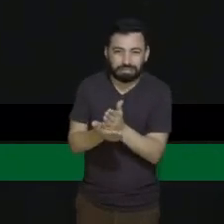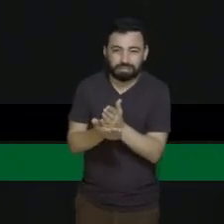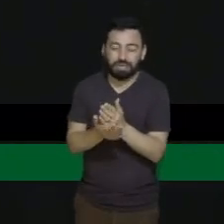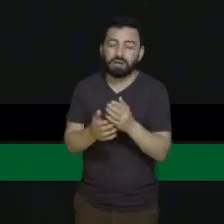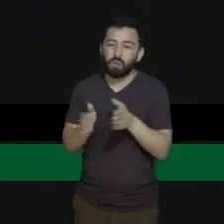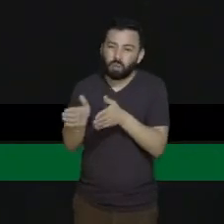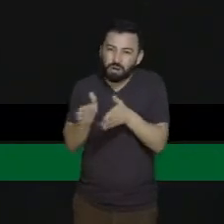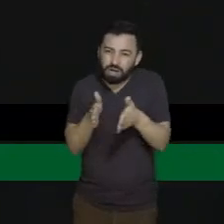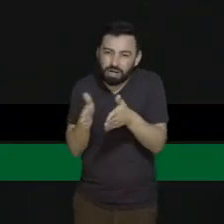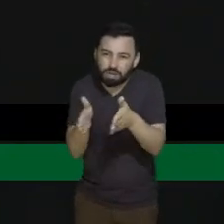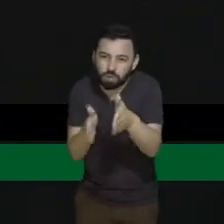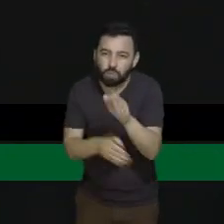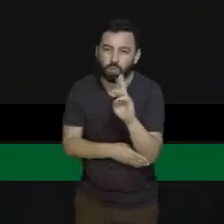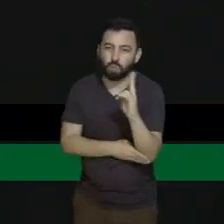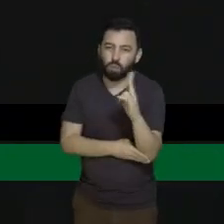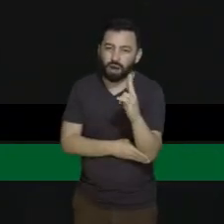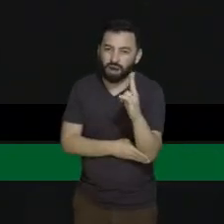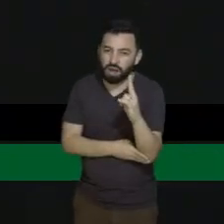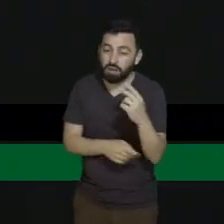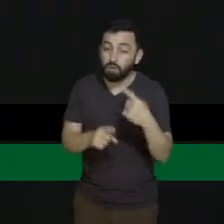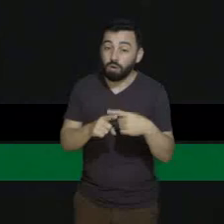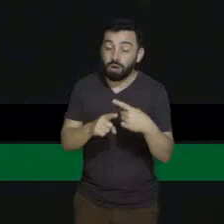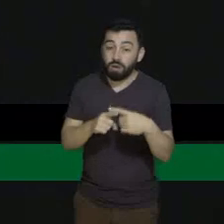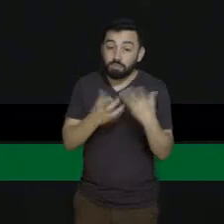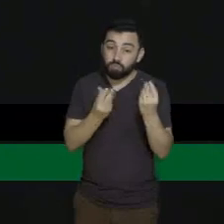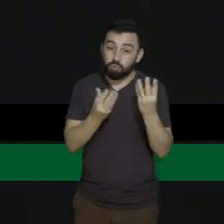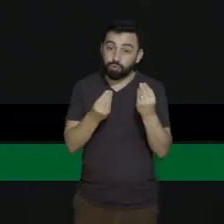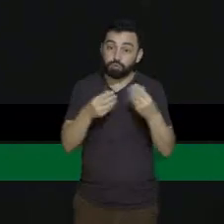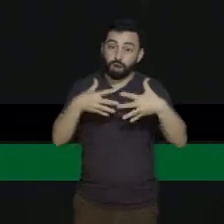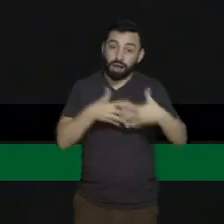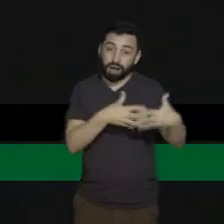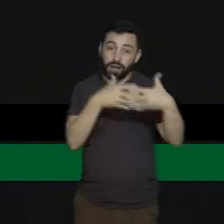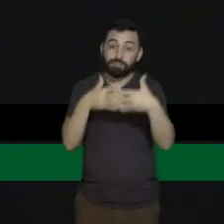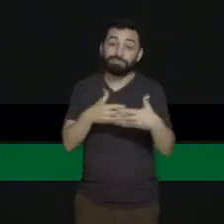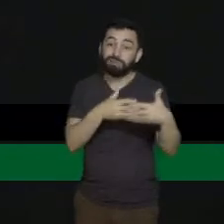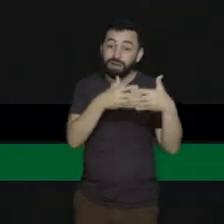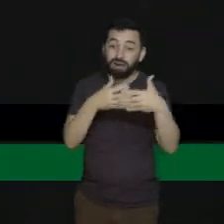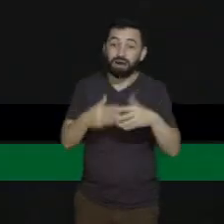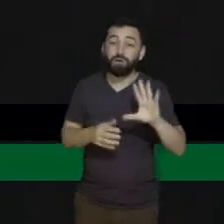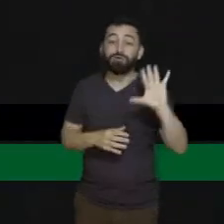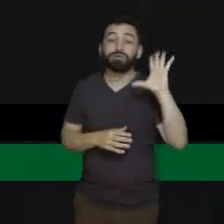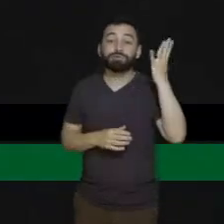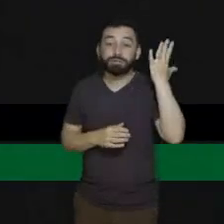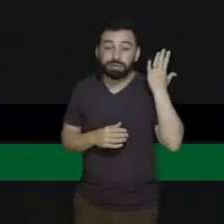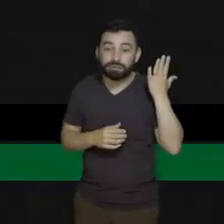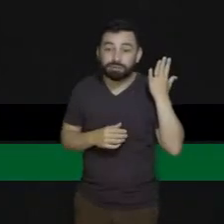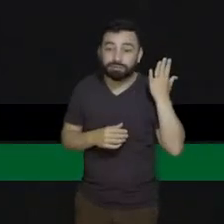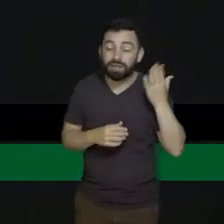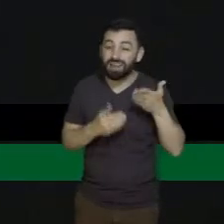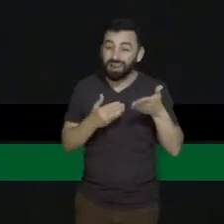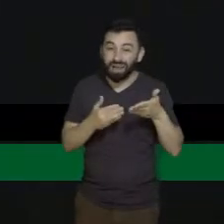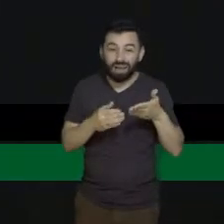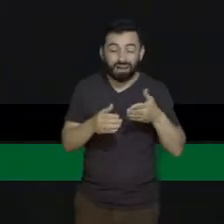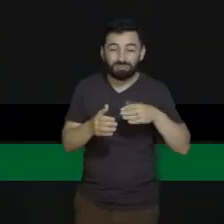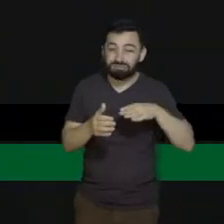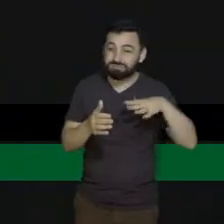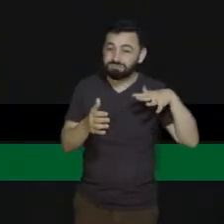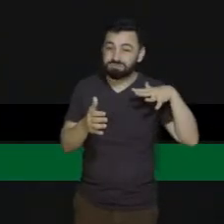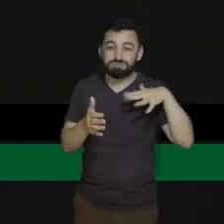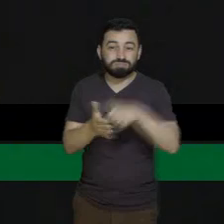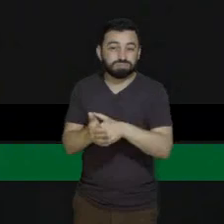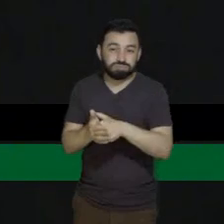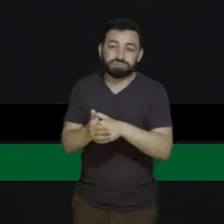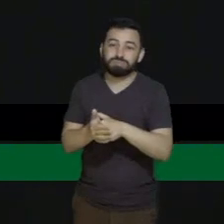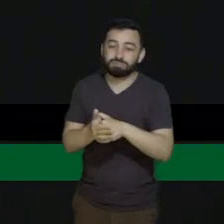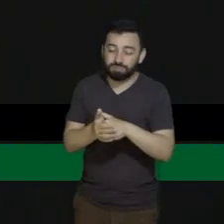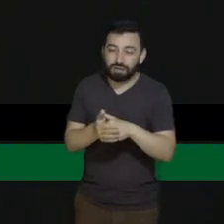já se perderam ali por conta de que os caminhões, carretas, têm sofrido acidente